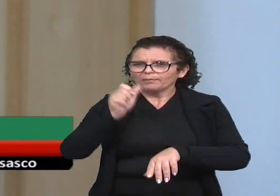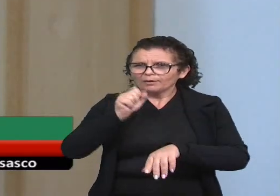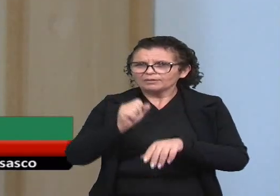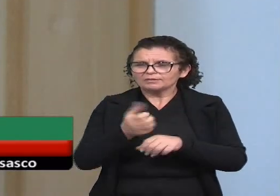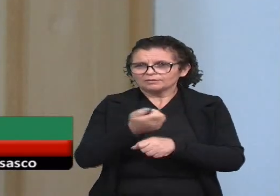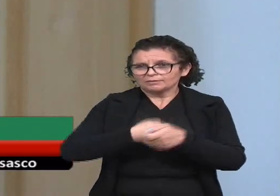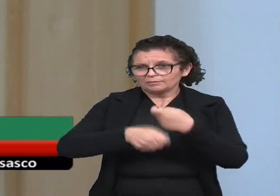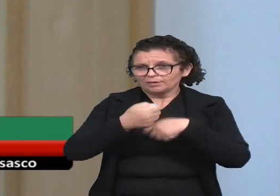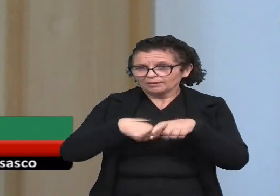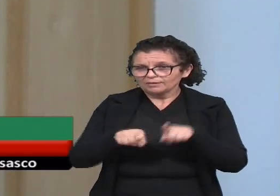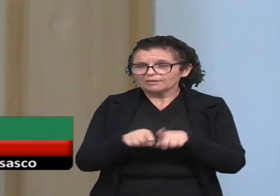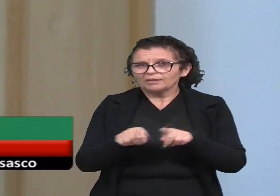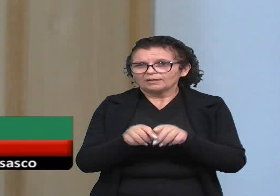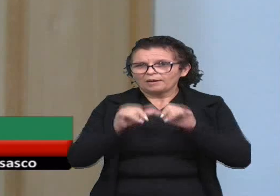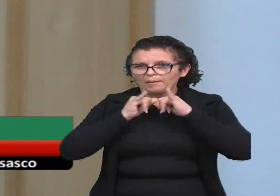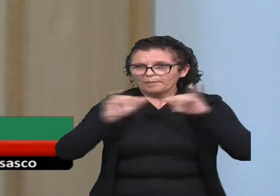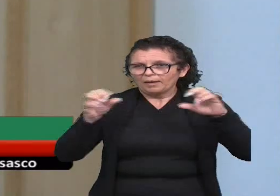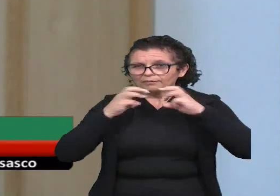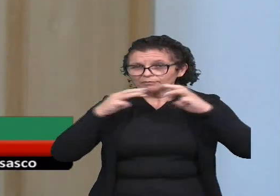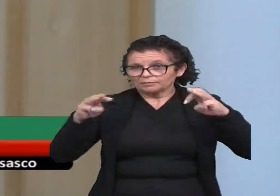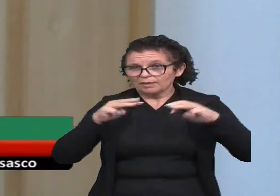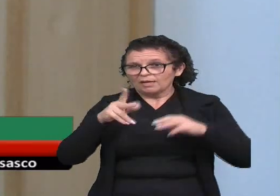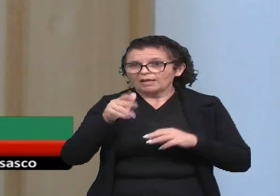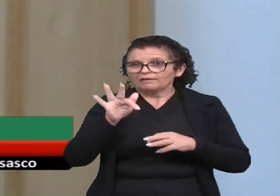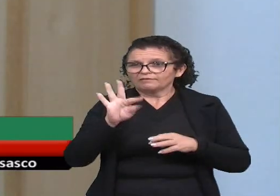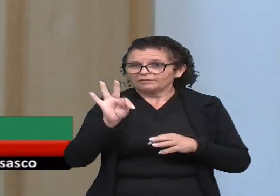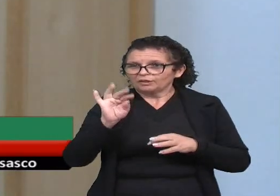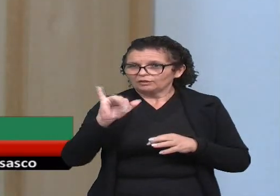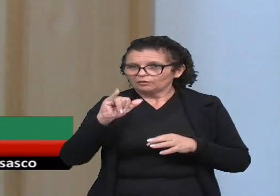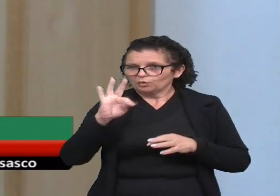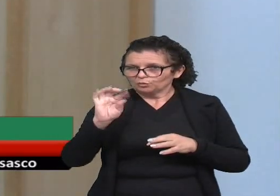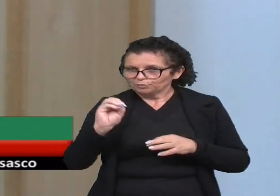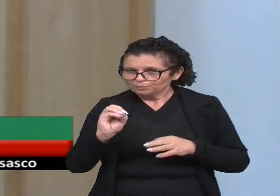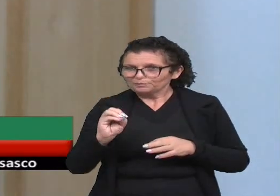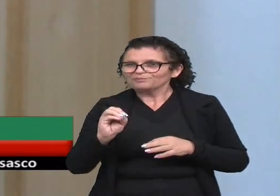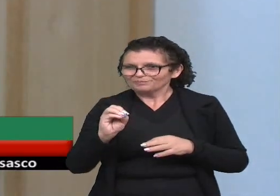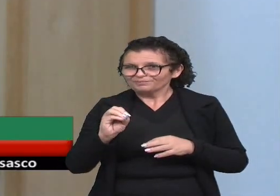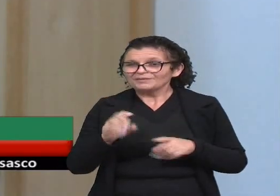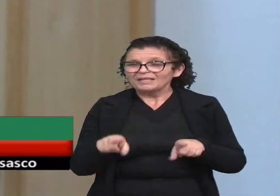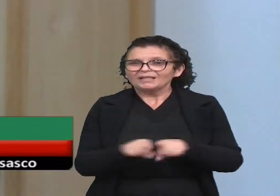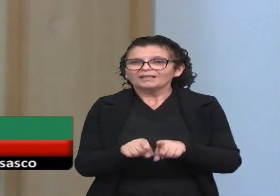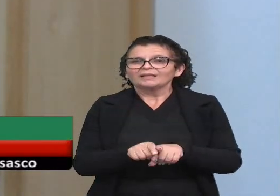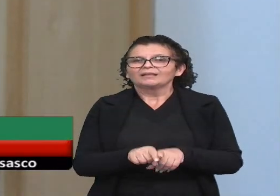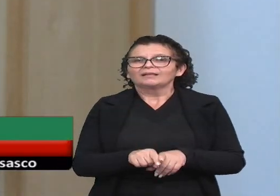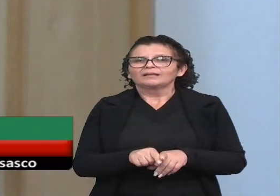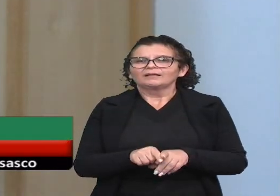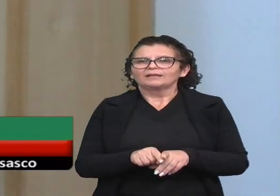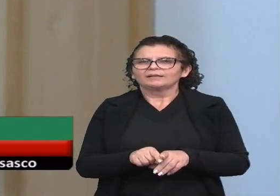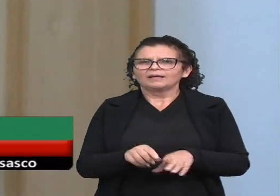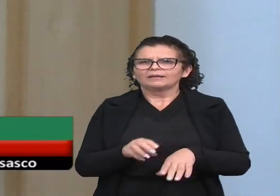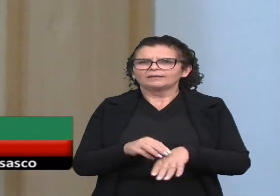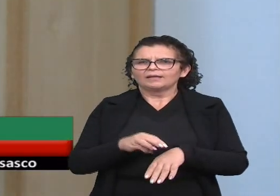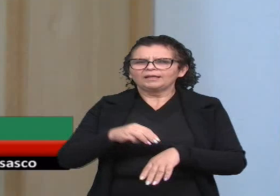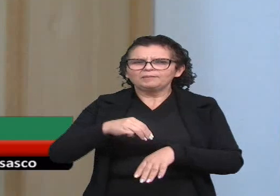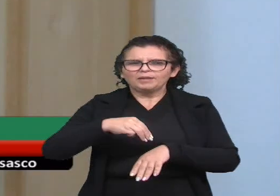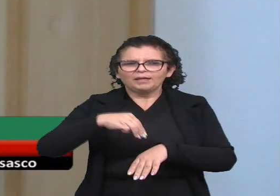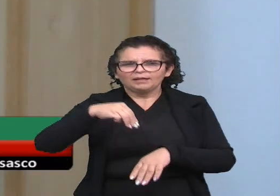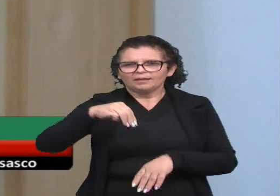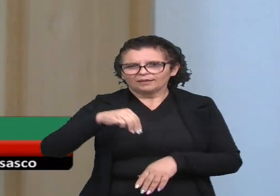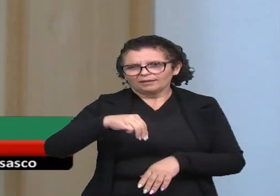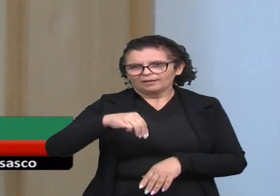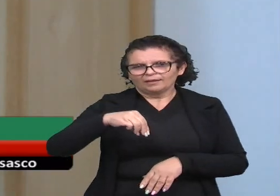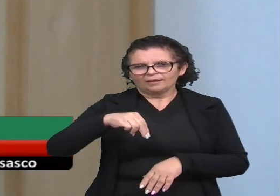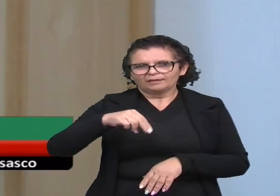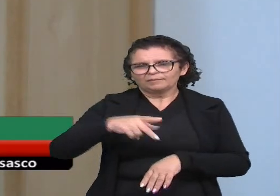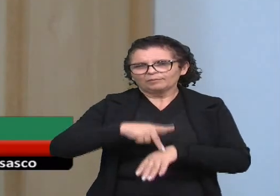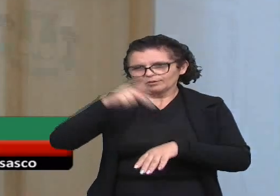administração, negócios e marketing pela FITO, aqui da nossa casa, né? E tem MBA também em gestão de negócios pela